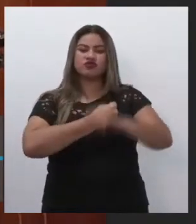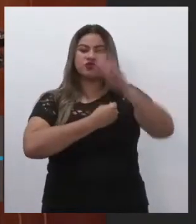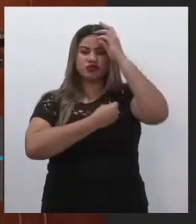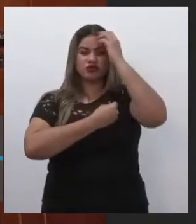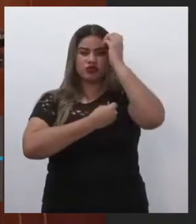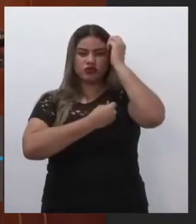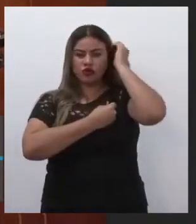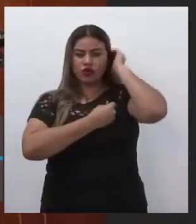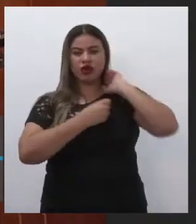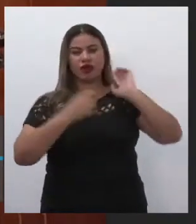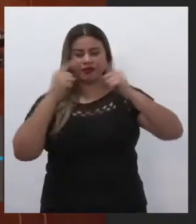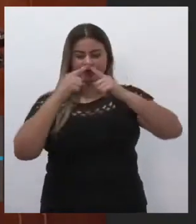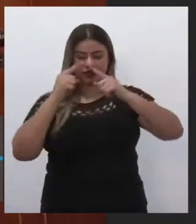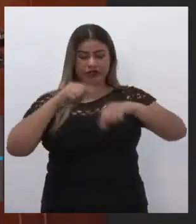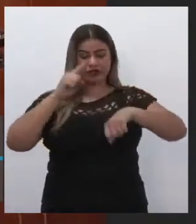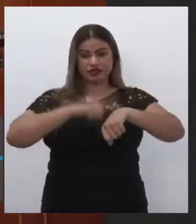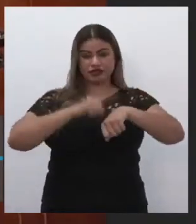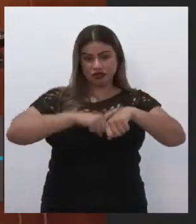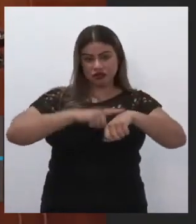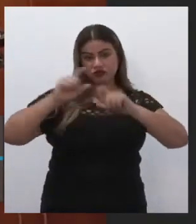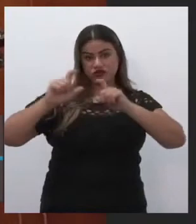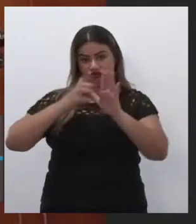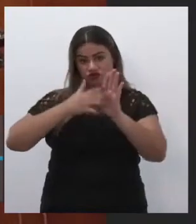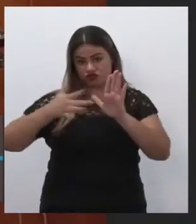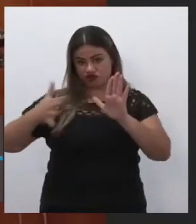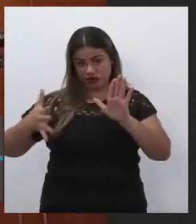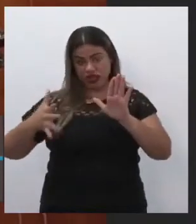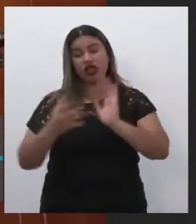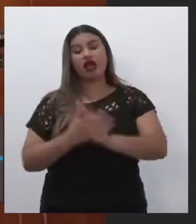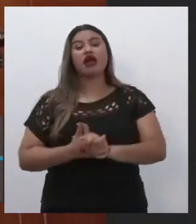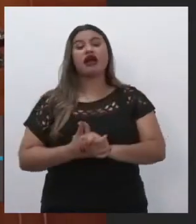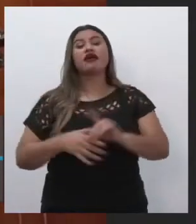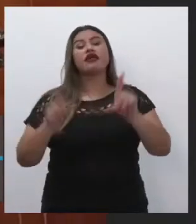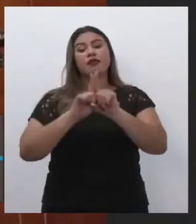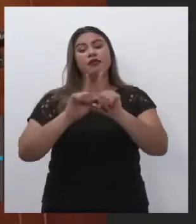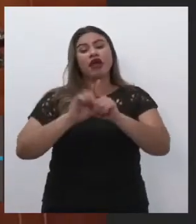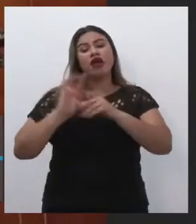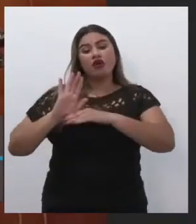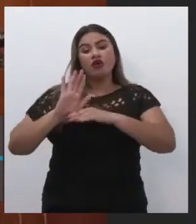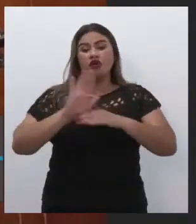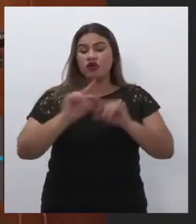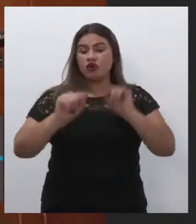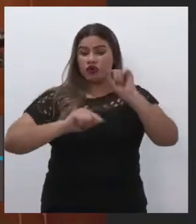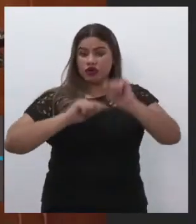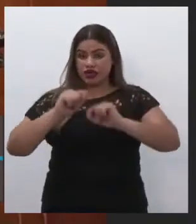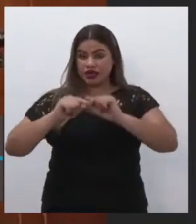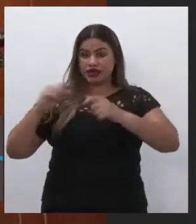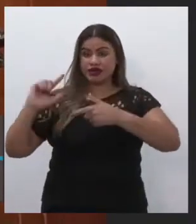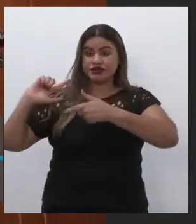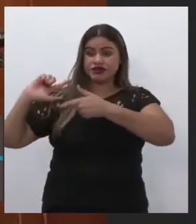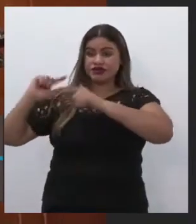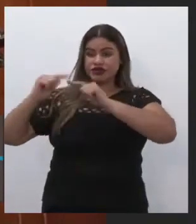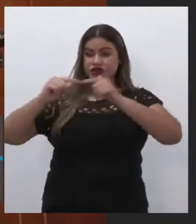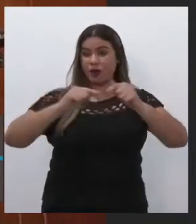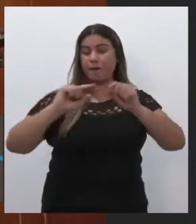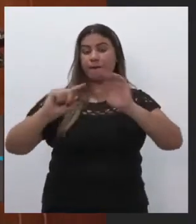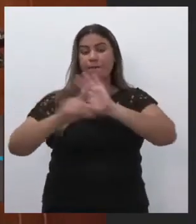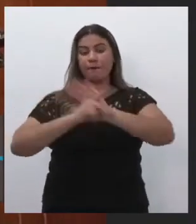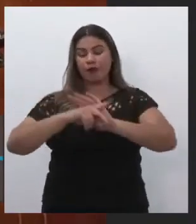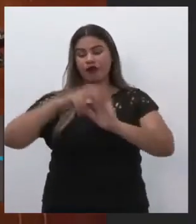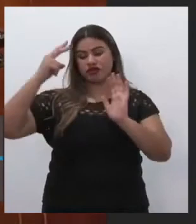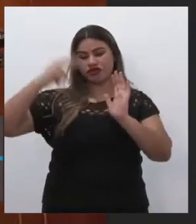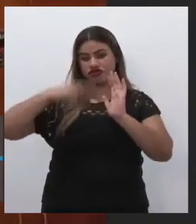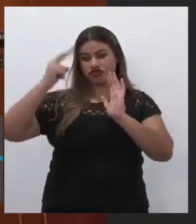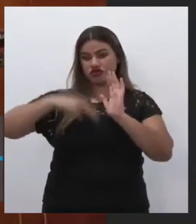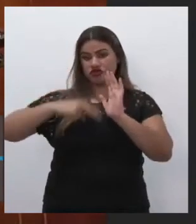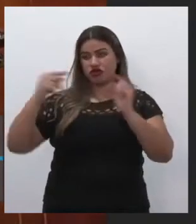tempo e espaço. E, acima de tudo, o infográfico ele vem atender a uma nova geração de leitores, que